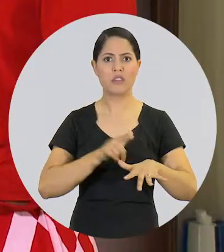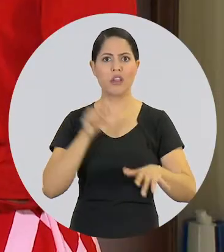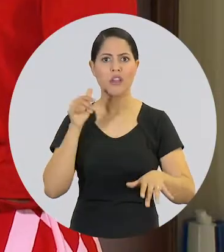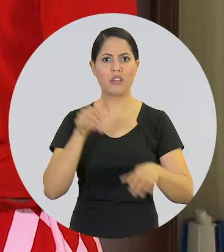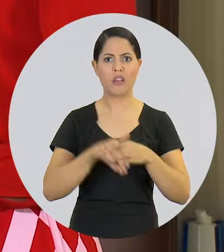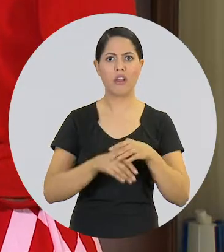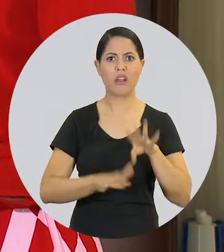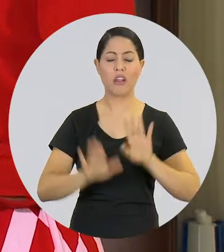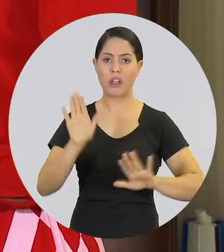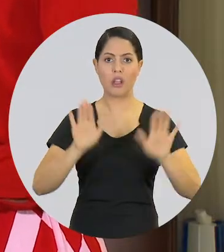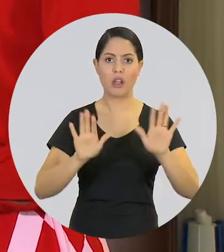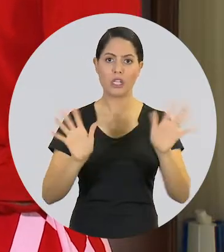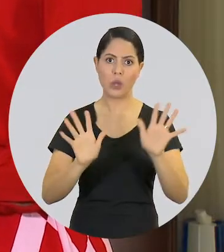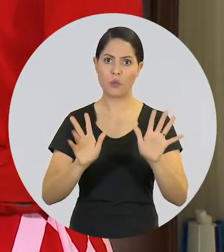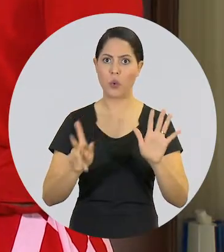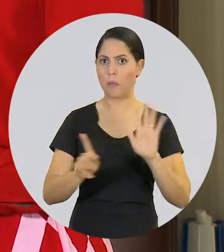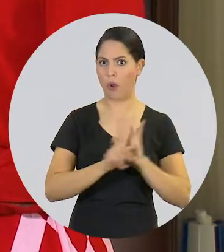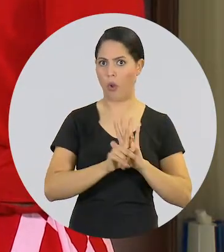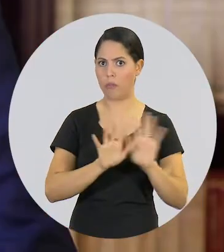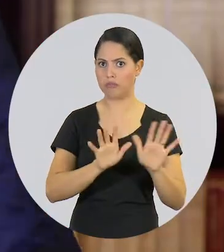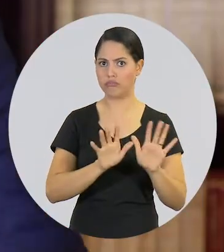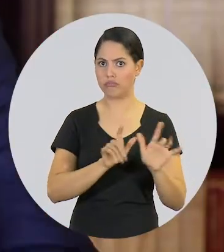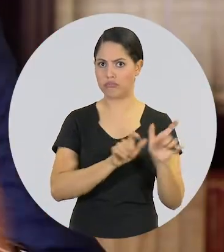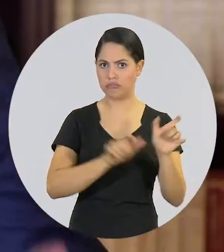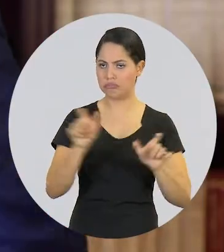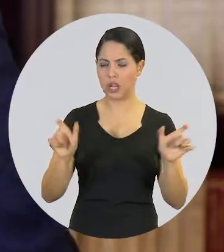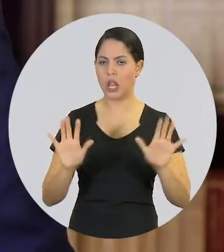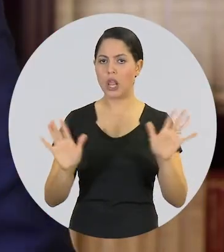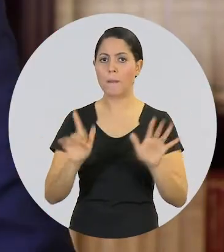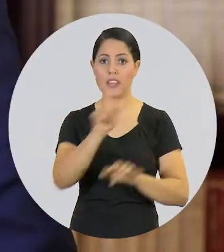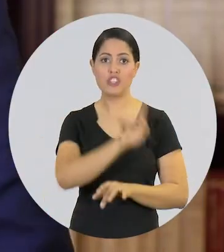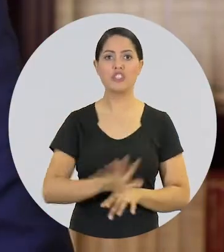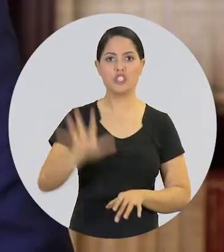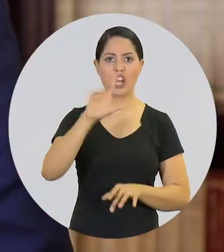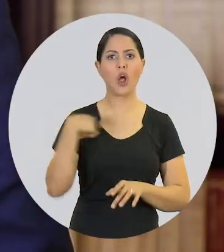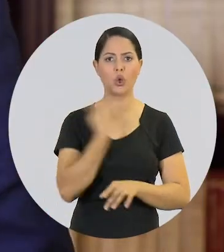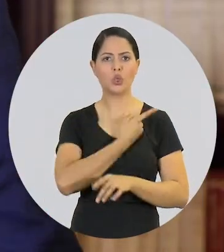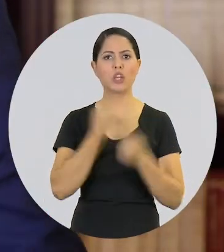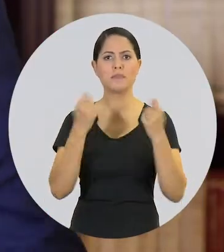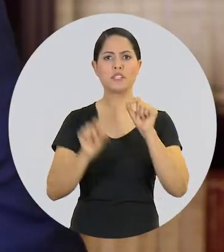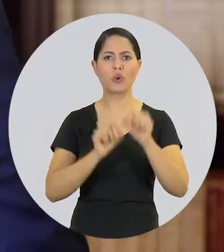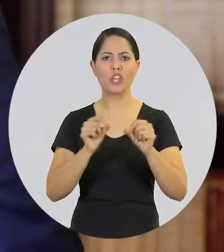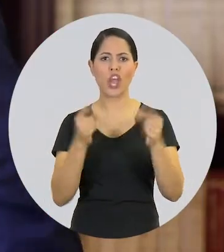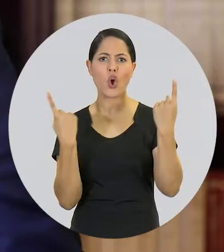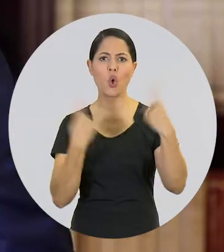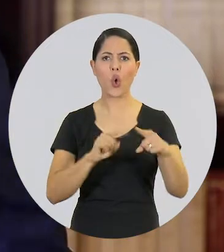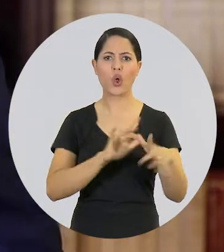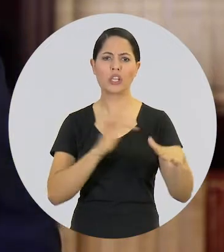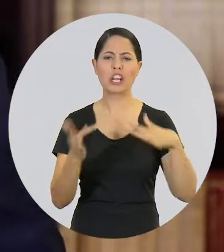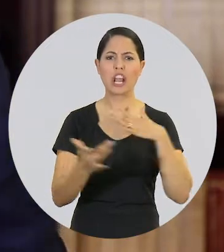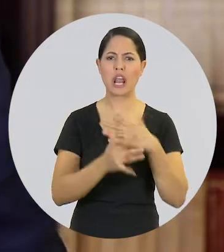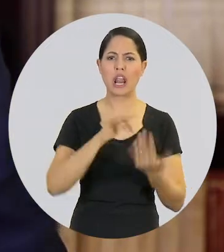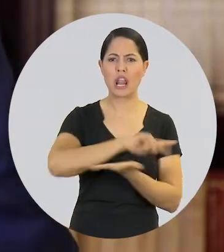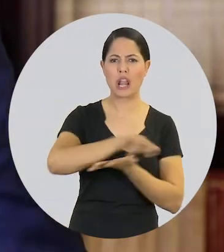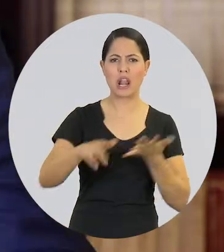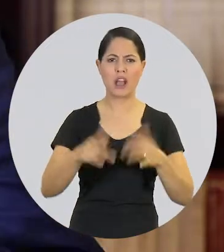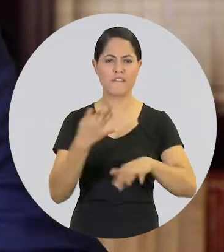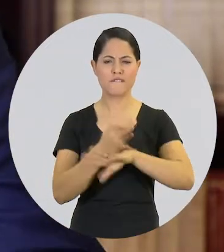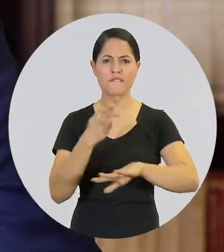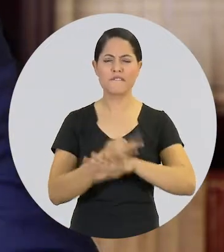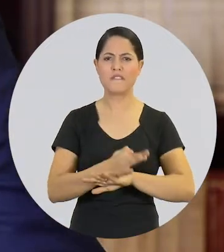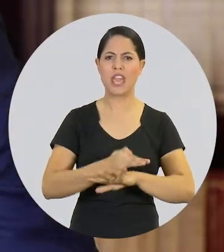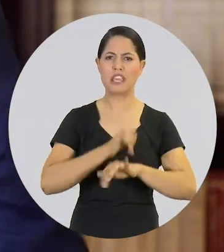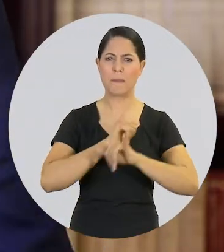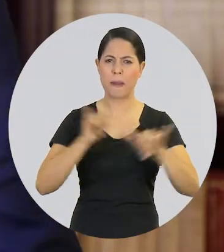Brasil. Não me refiro a caso específico, mas falando de maneira geral, precisamos combater as fake news no Brasil, que é o